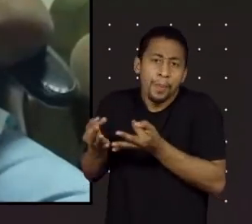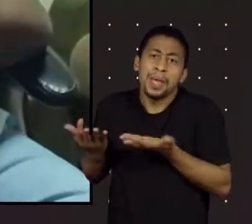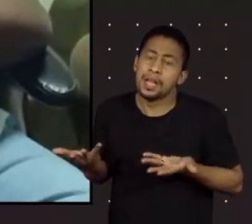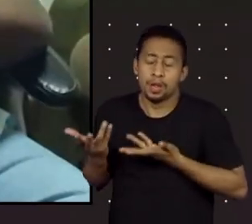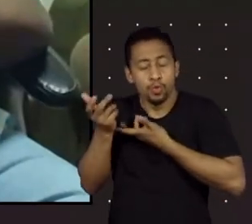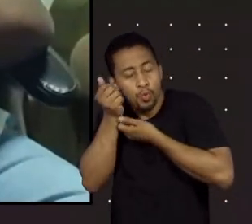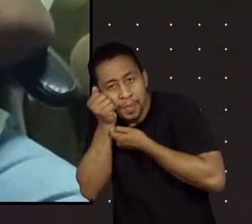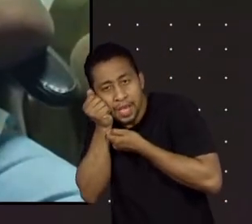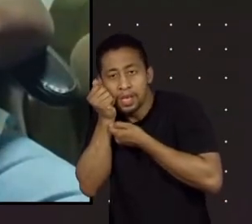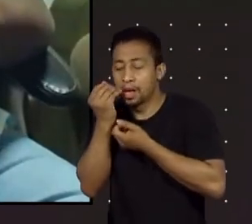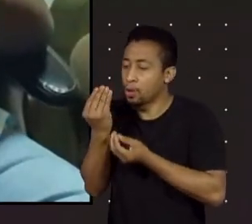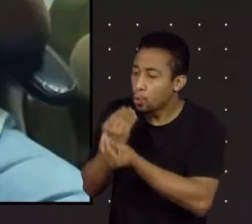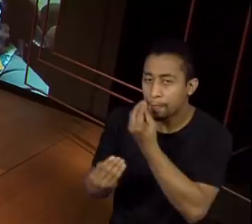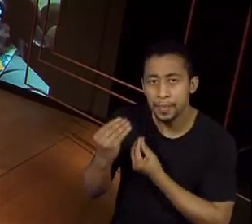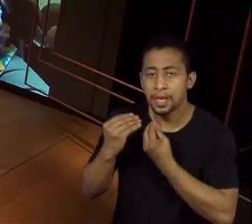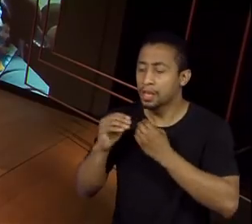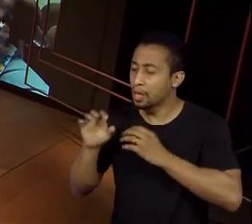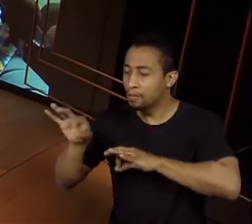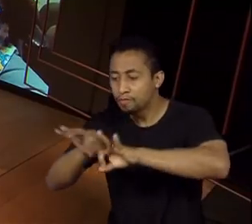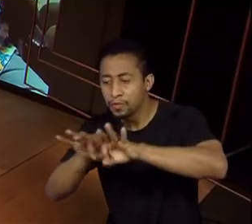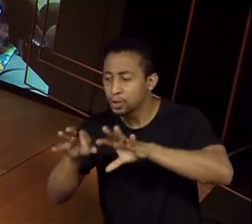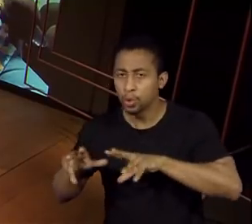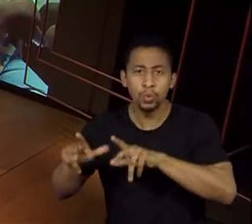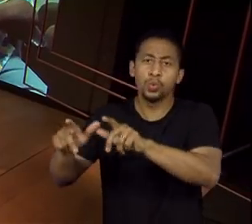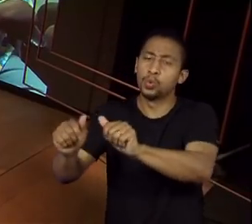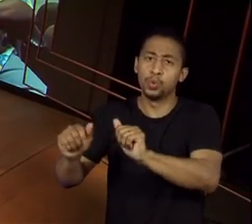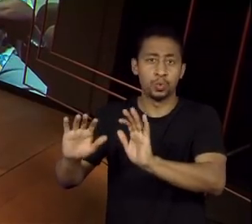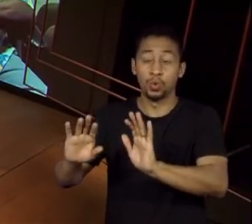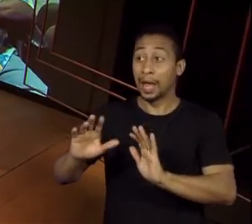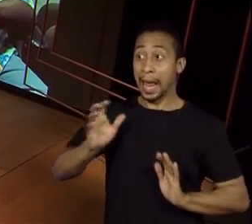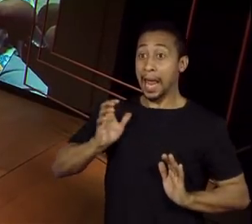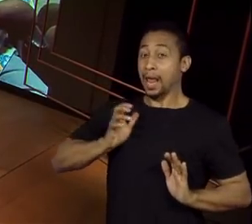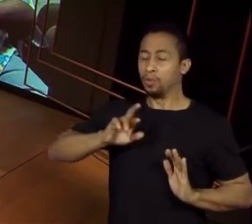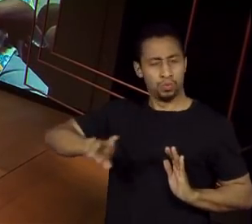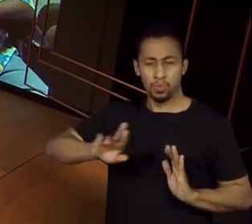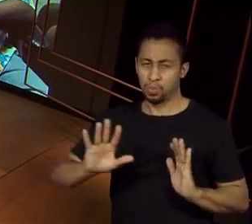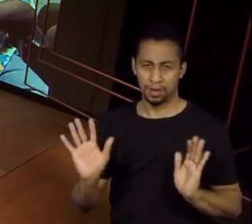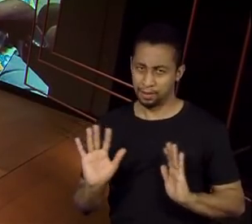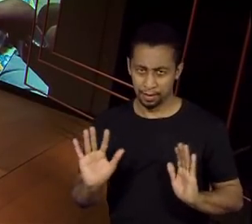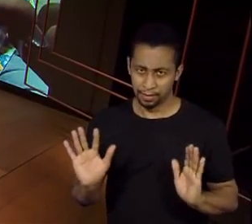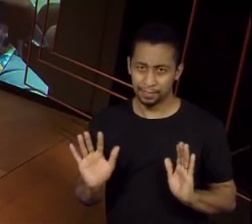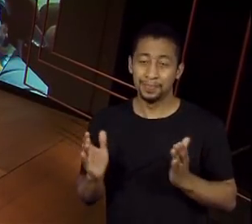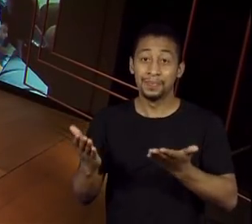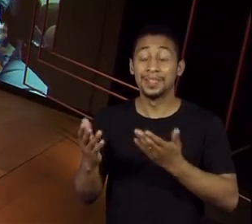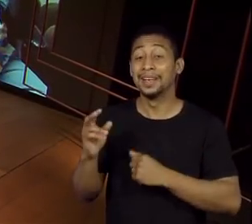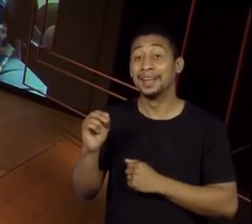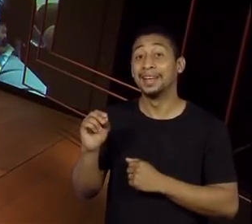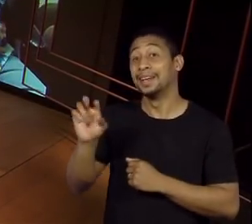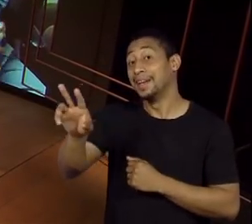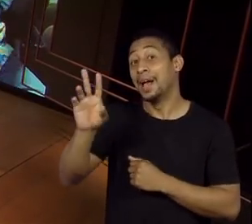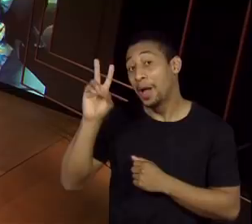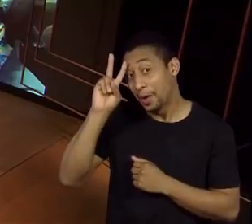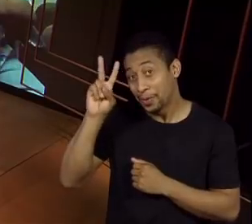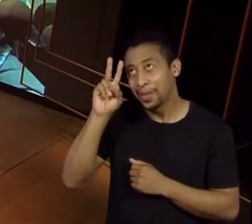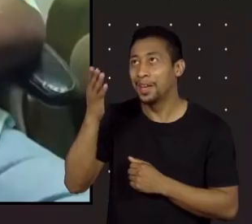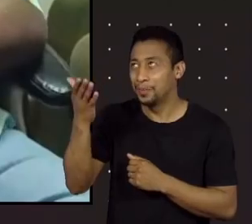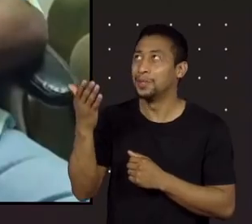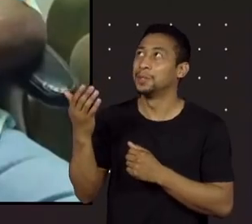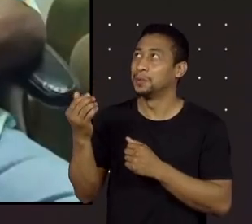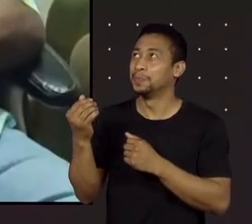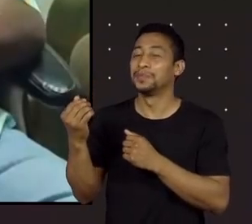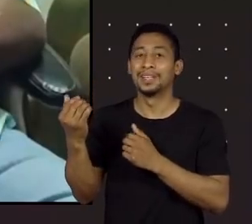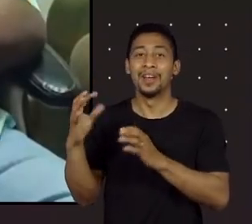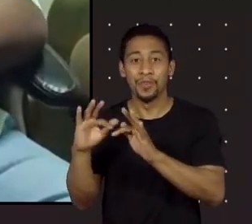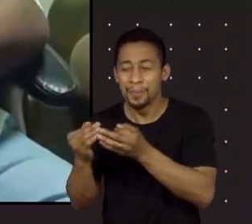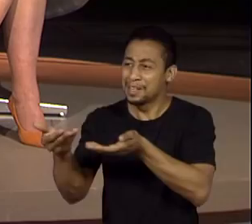nessa fazenda, entendeu? Fazenda Oliveira, ainda me lembro do nome do patrão. É. E depois ele passou até a ser o prefeito, parece, uma coisa